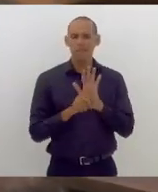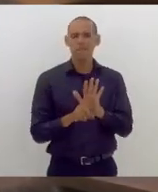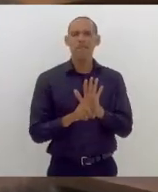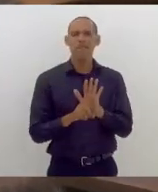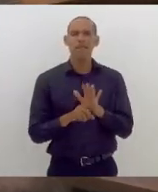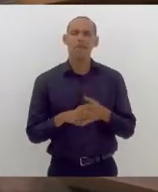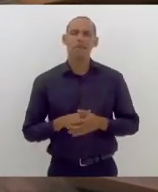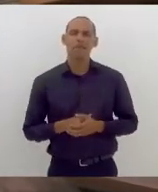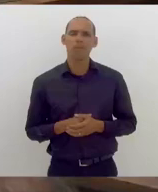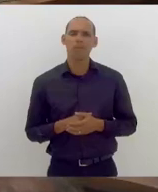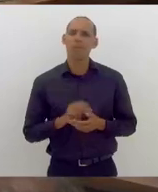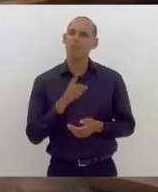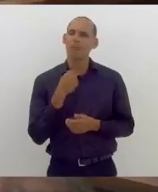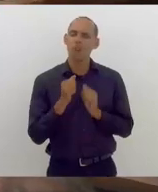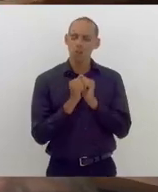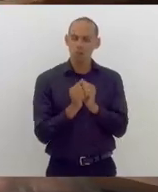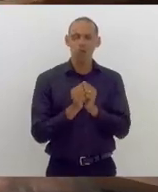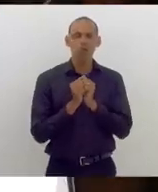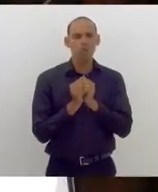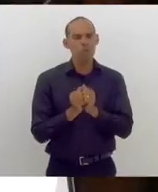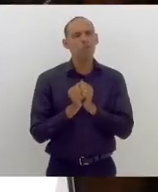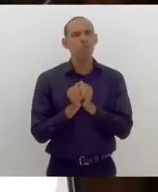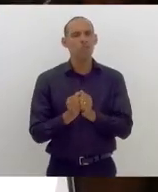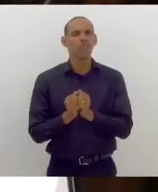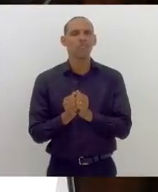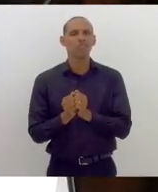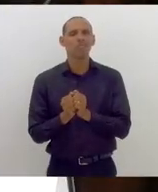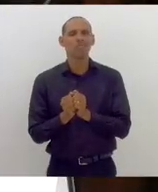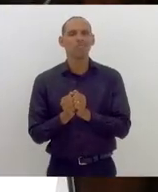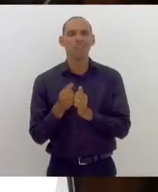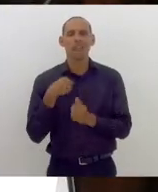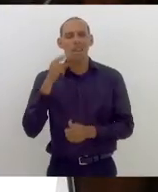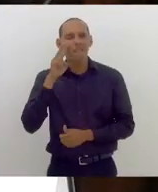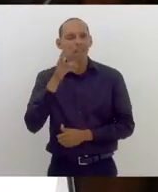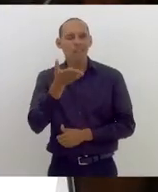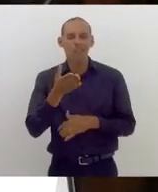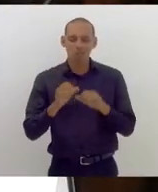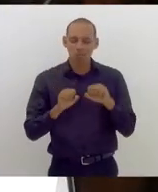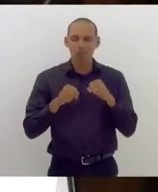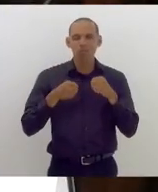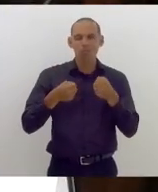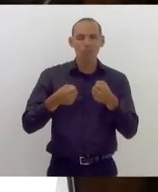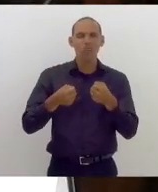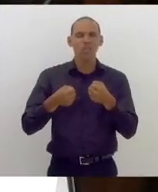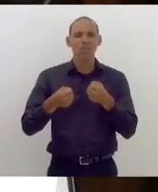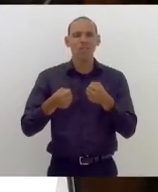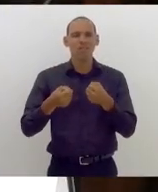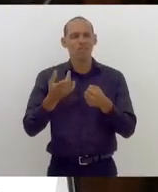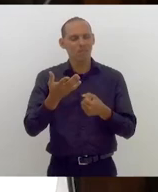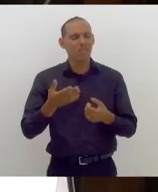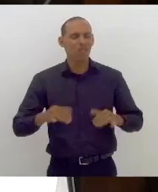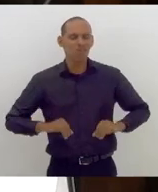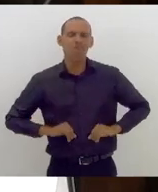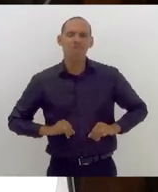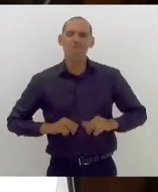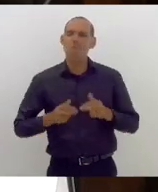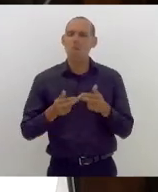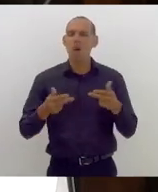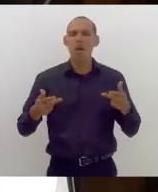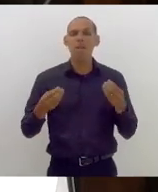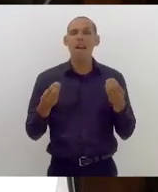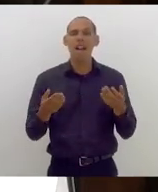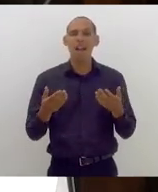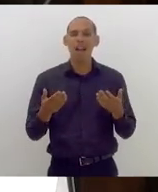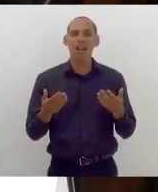gente pôde conviver muito ali no dia a dia. E eu vi o seu esforço, o seu sacrifício para dar a sua